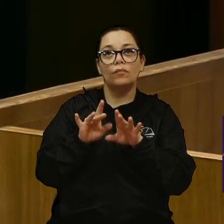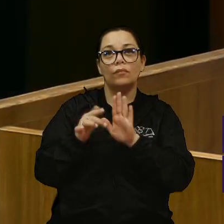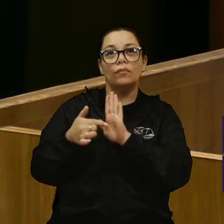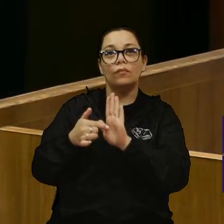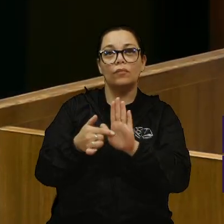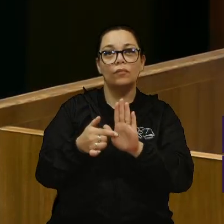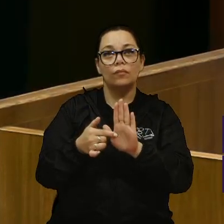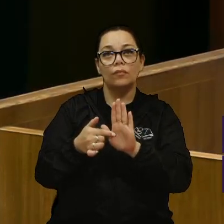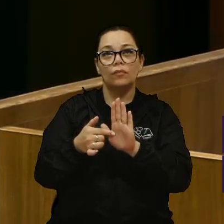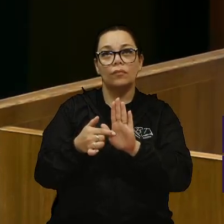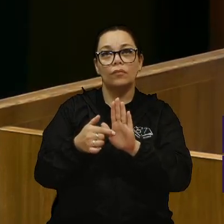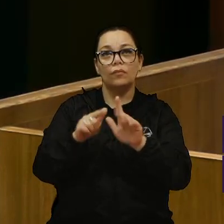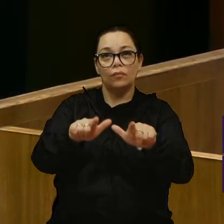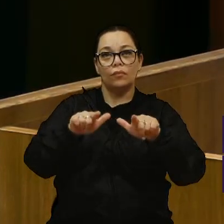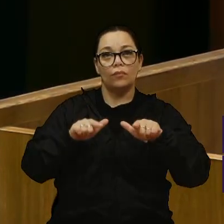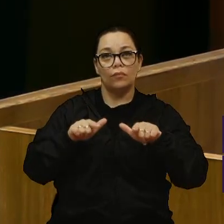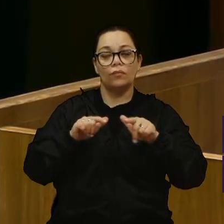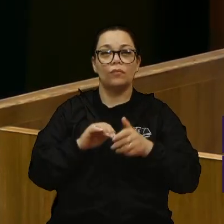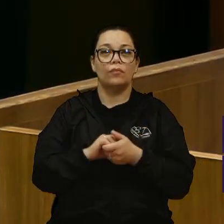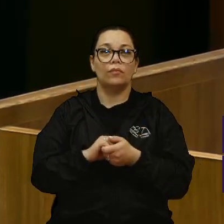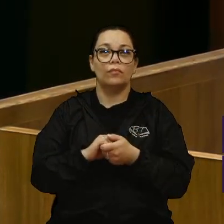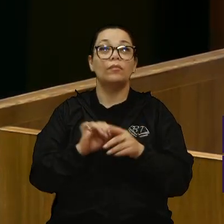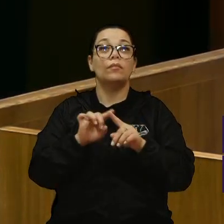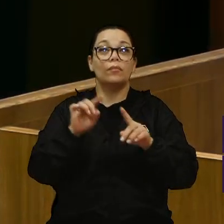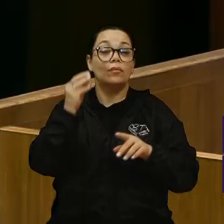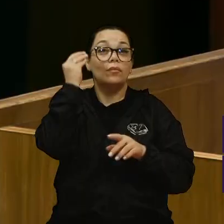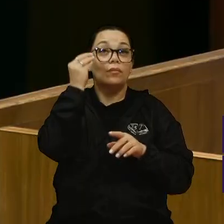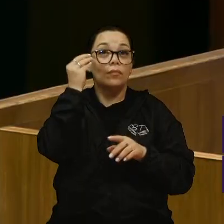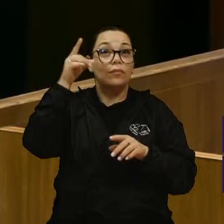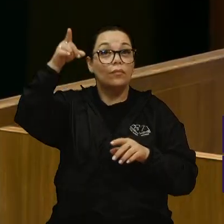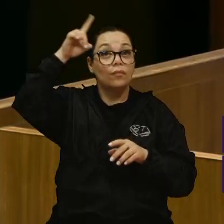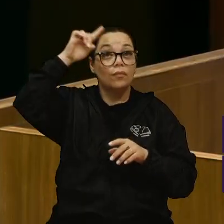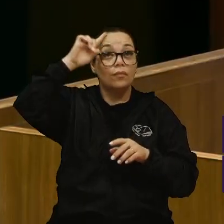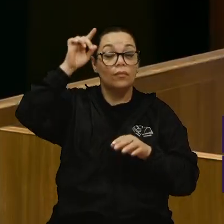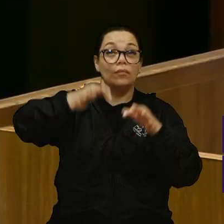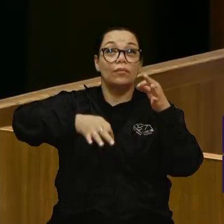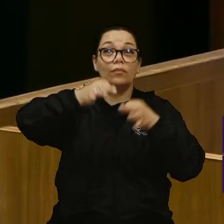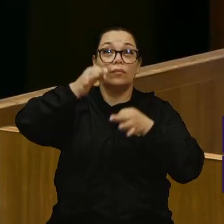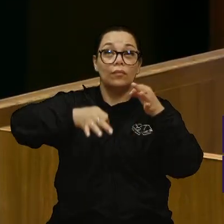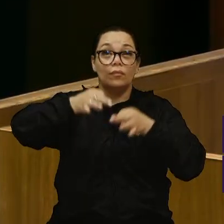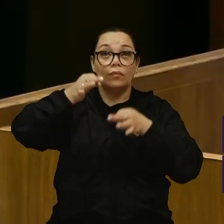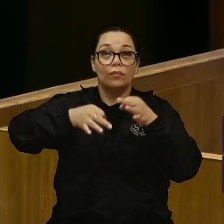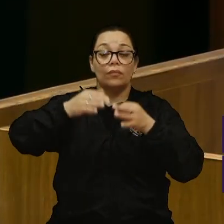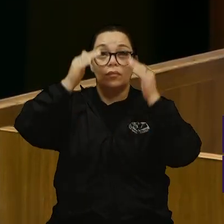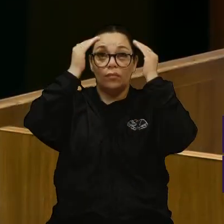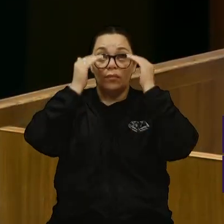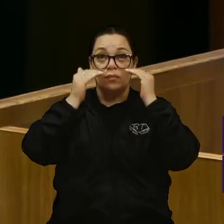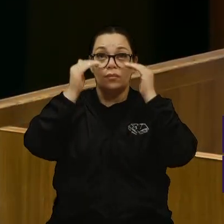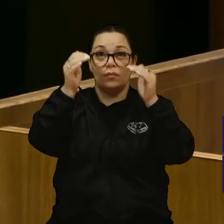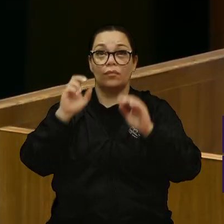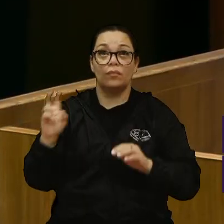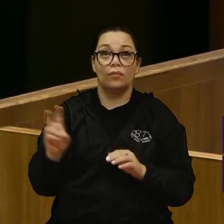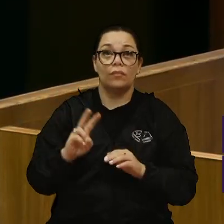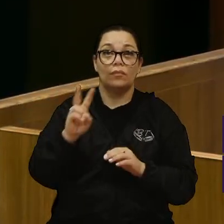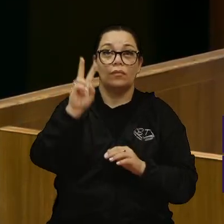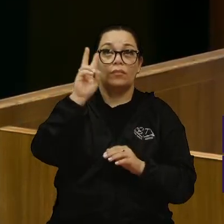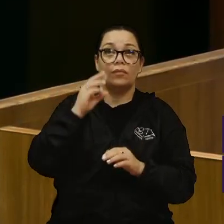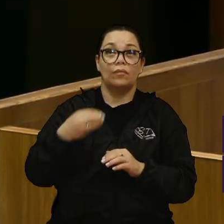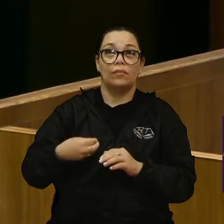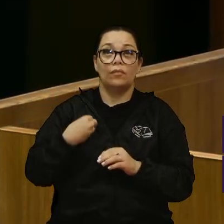expressão em um diploma, mas a experiência cotidiana de justiça, de respeito e de valorização à